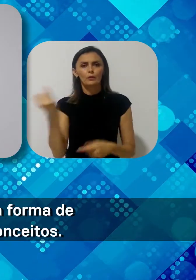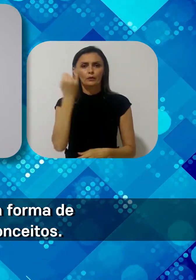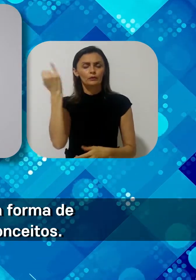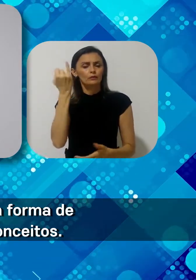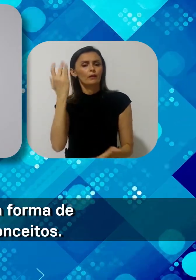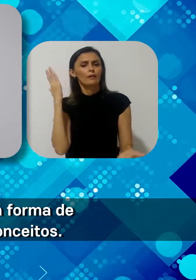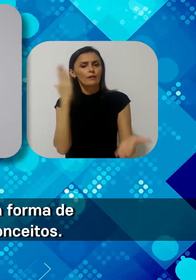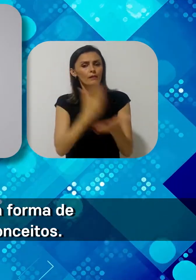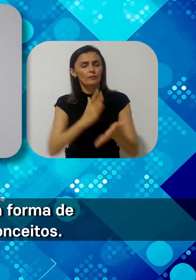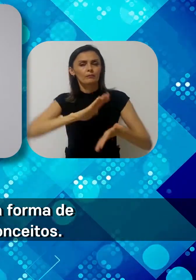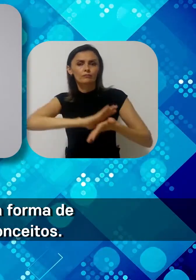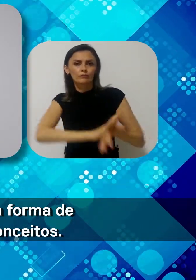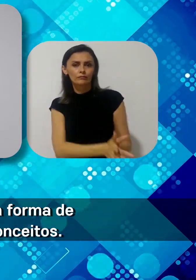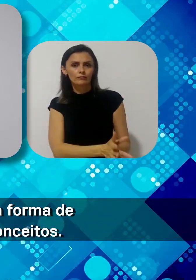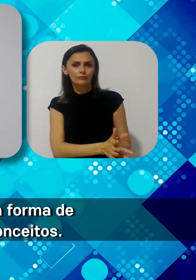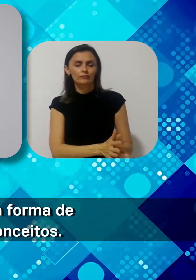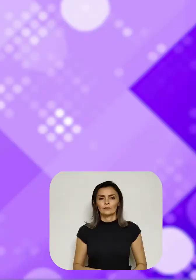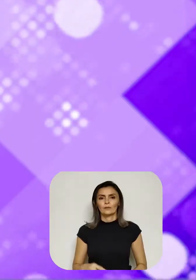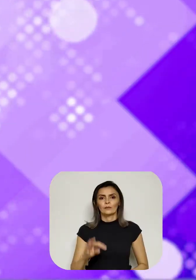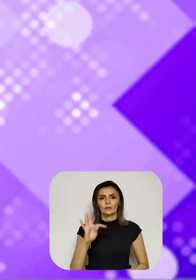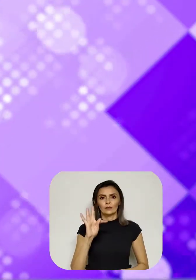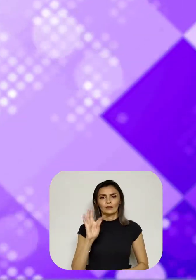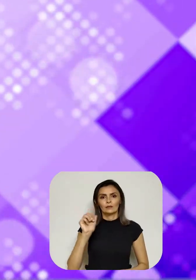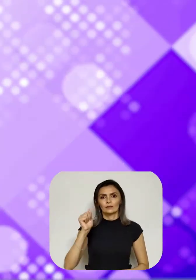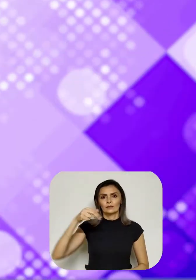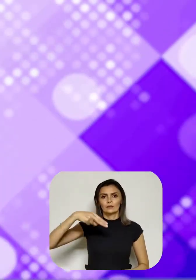é também uma forma de desconstruir preconceitos.